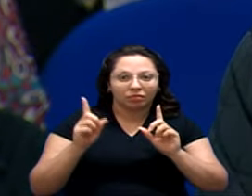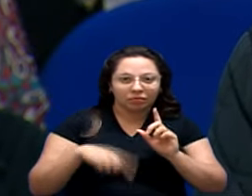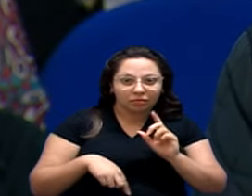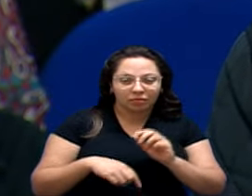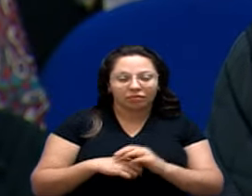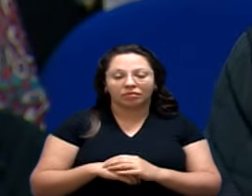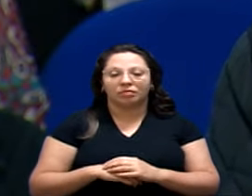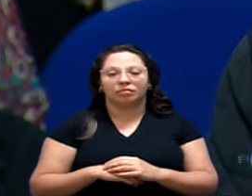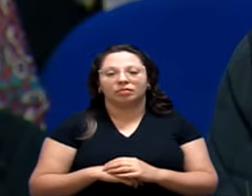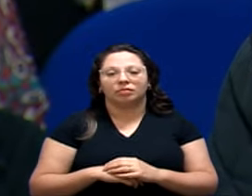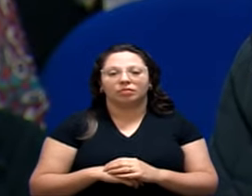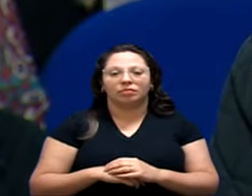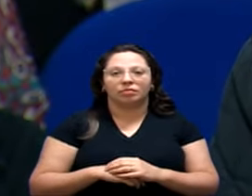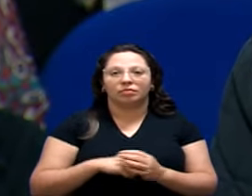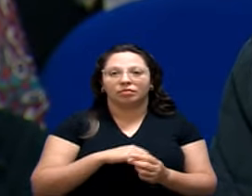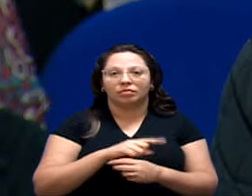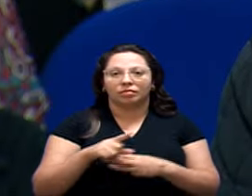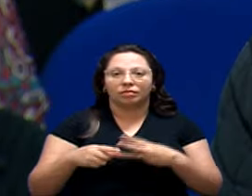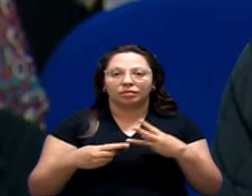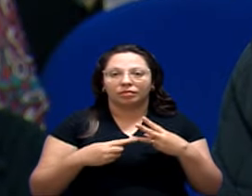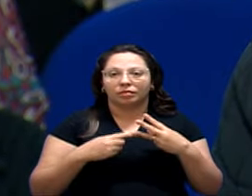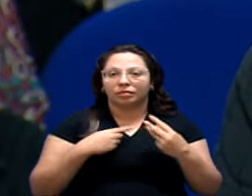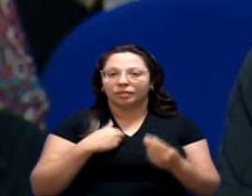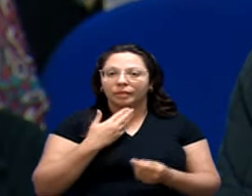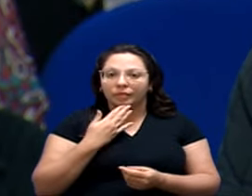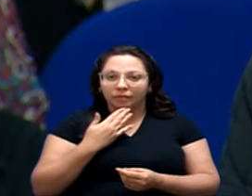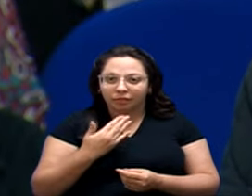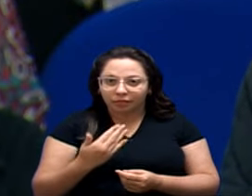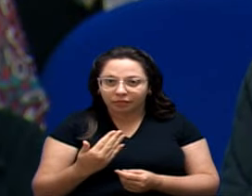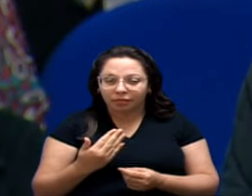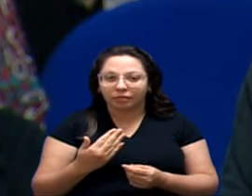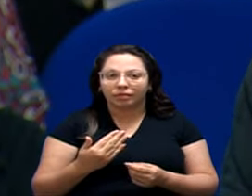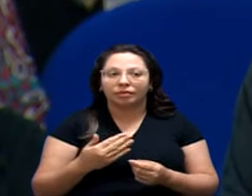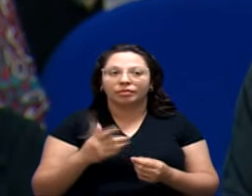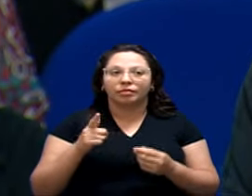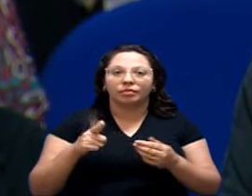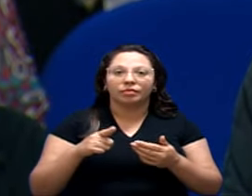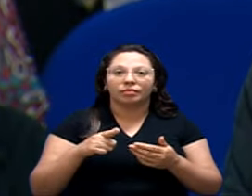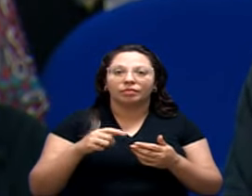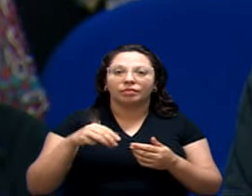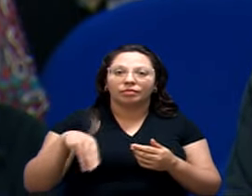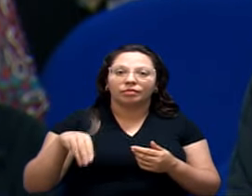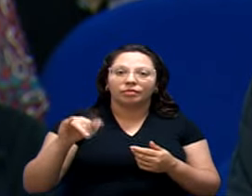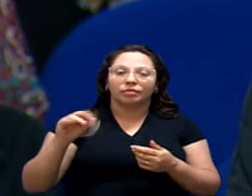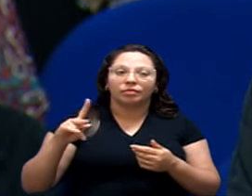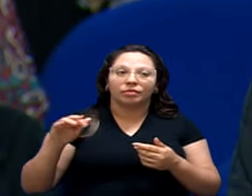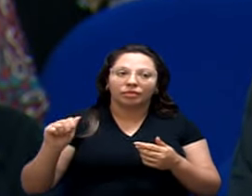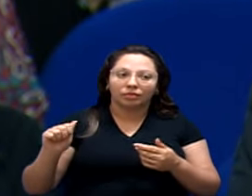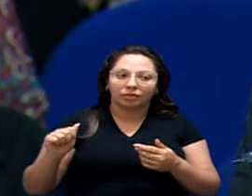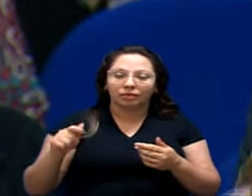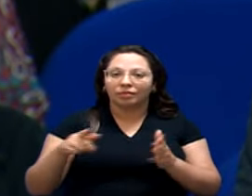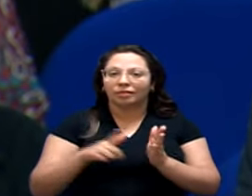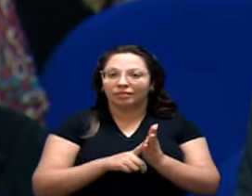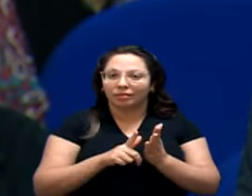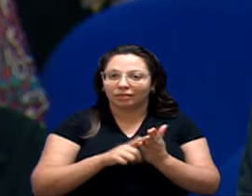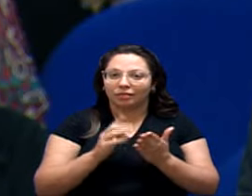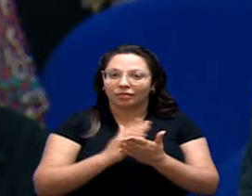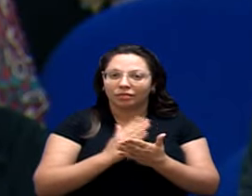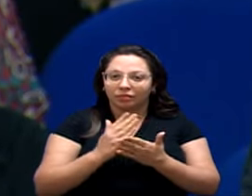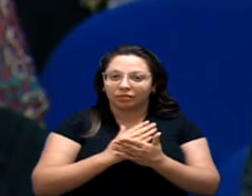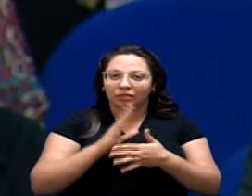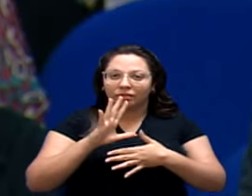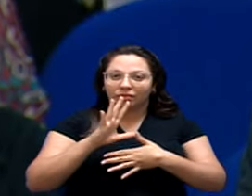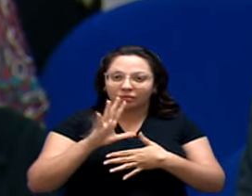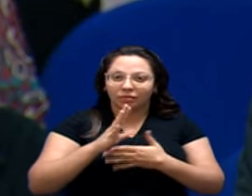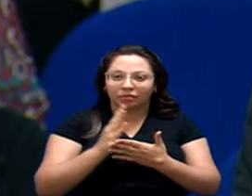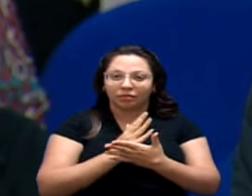e um pedido é que fosse disponibilizada a minuta para que a gente pudesse avaliar junto com os mapas O que